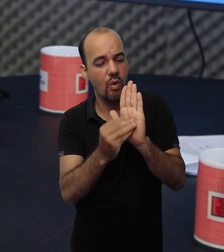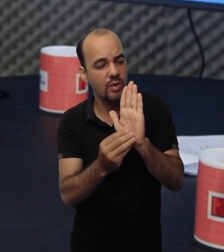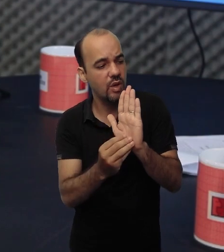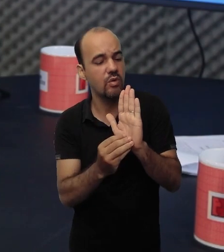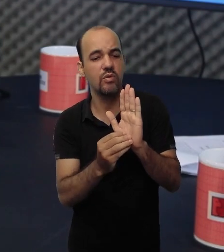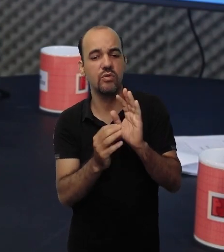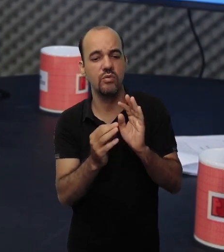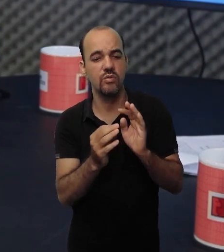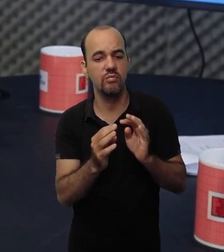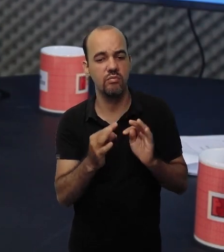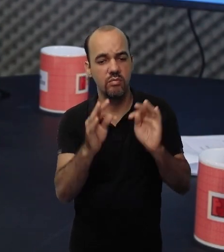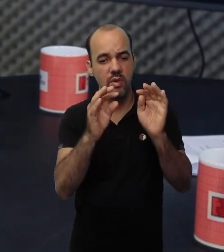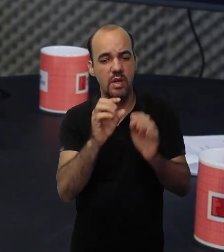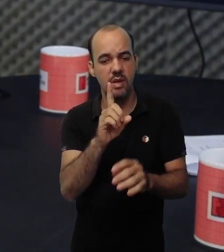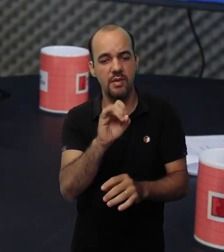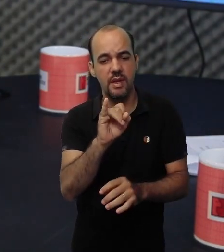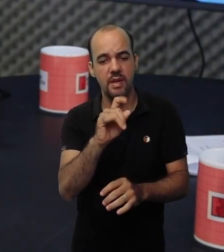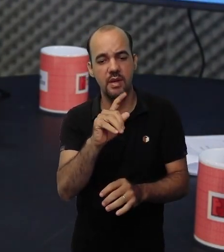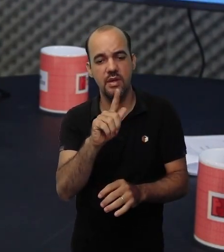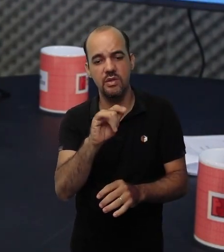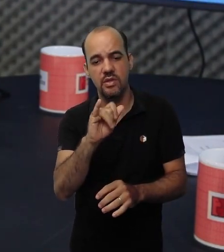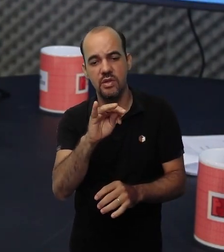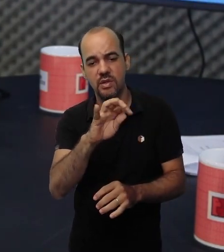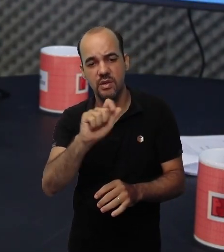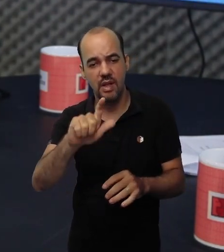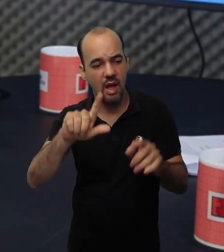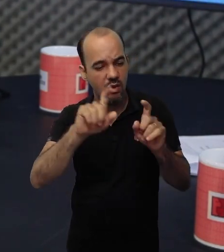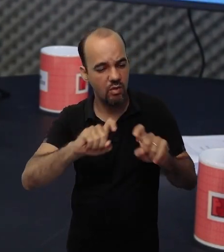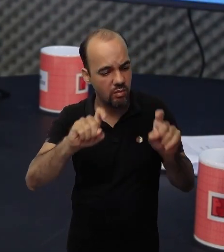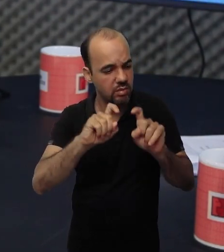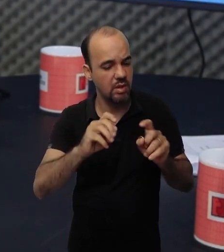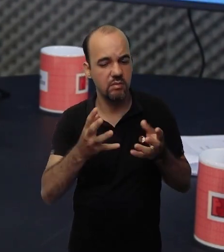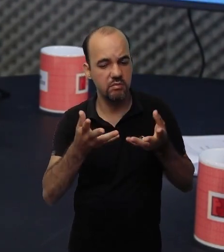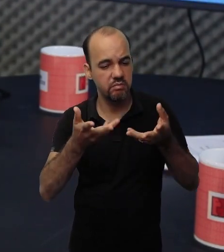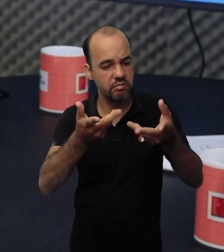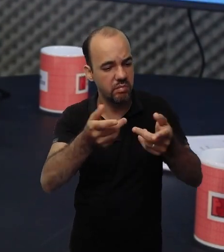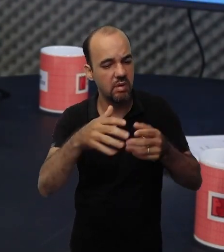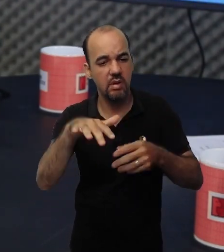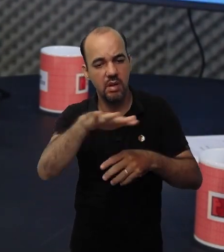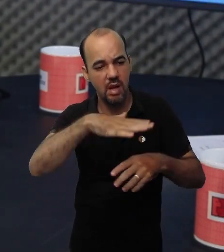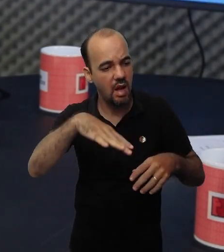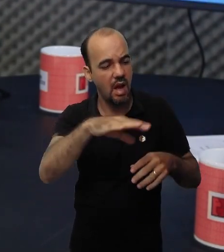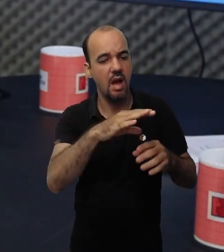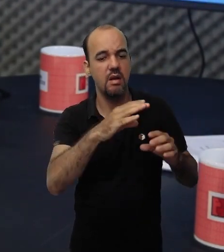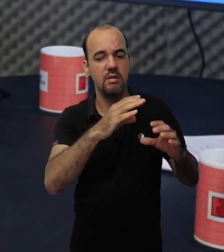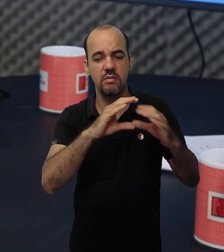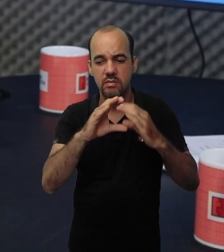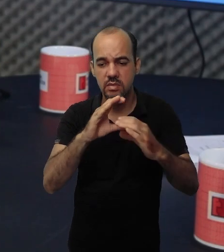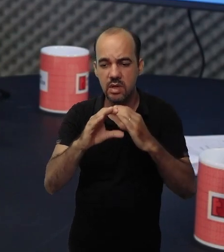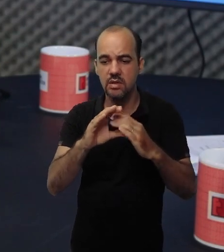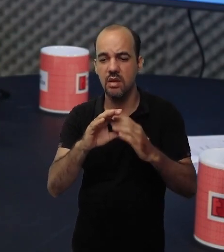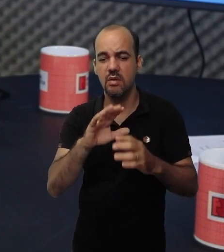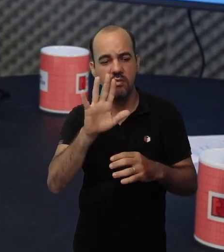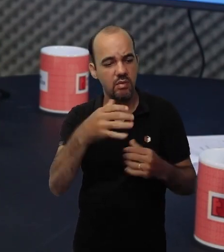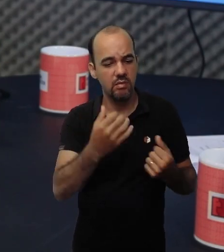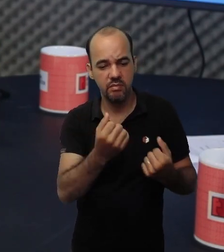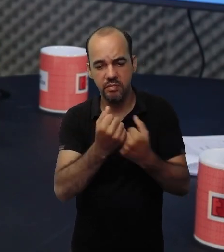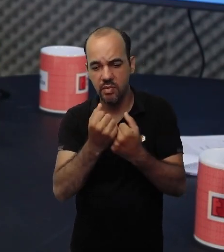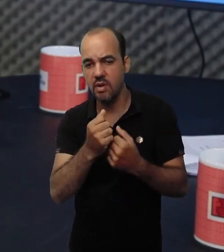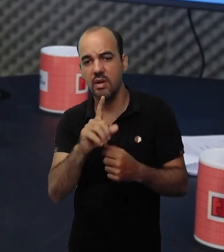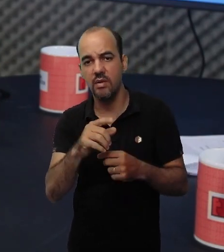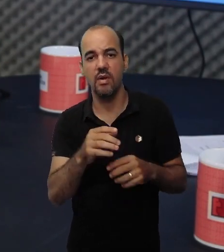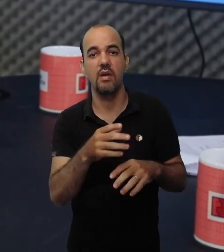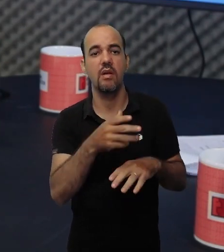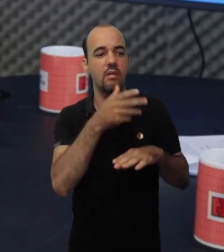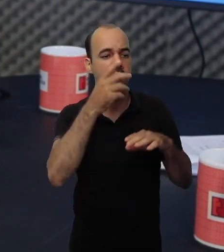gente foi lá, o Anderson achou dois meninos lá que eles trabalham muito bem com a parte de comunicação. E a gente fez um vídeo